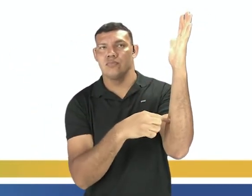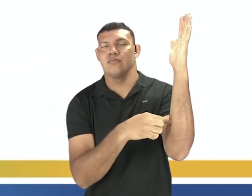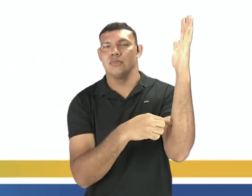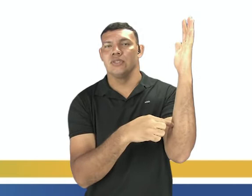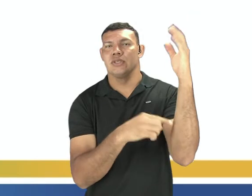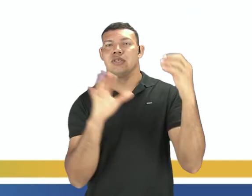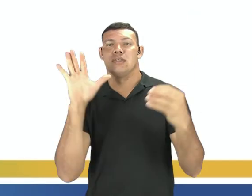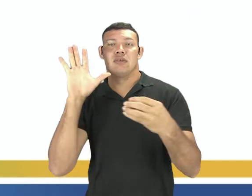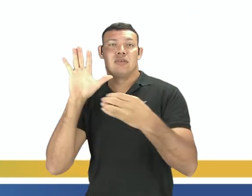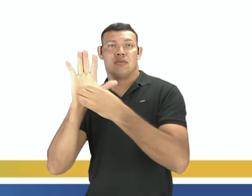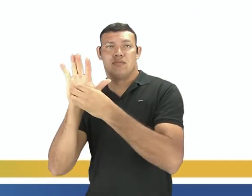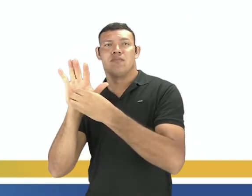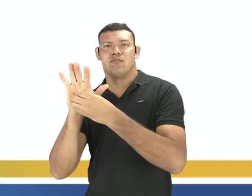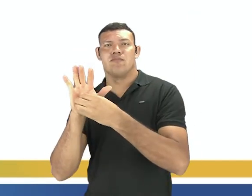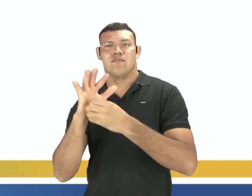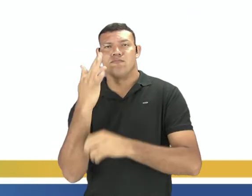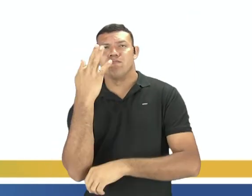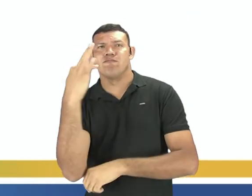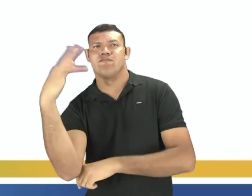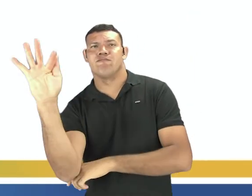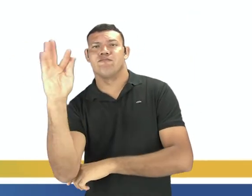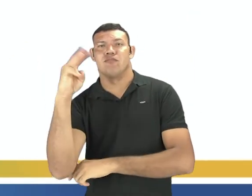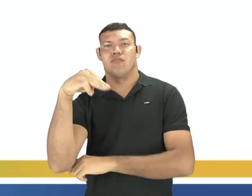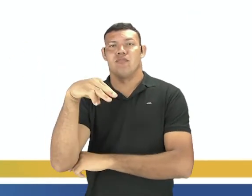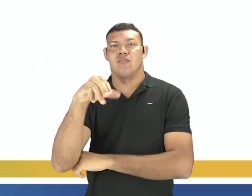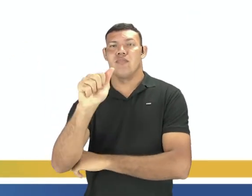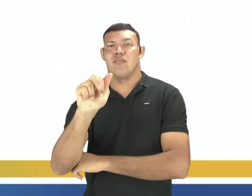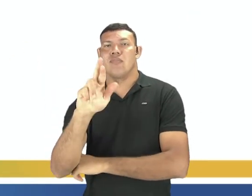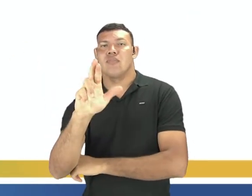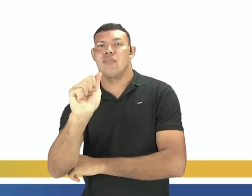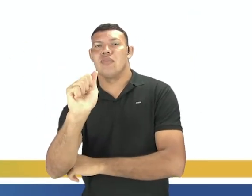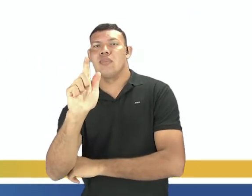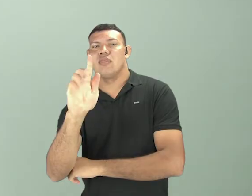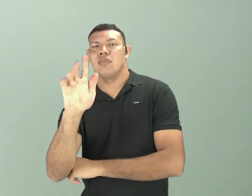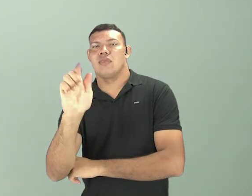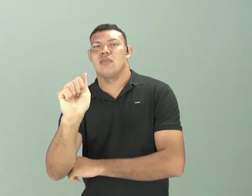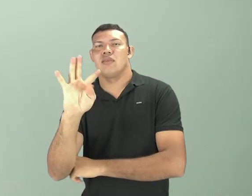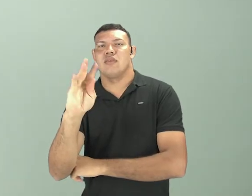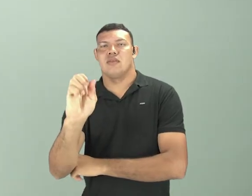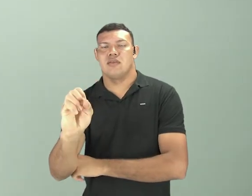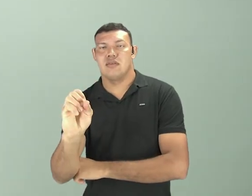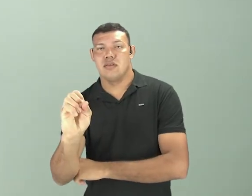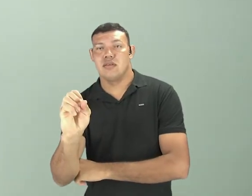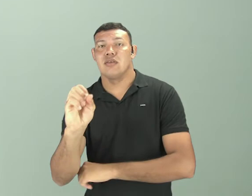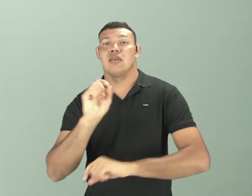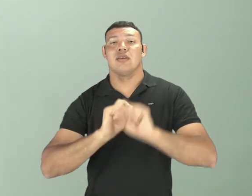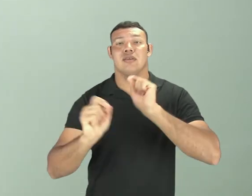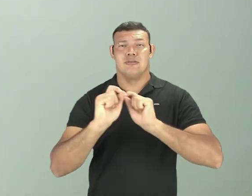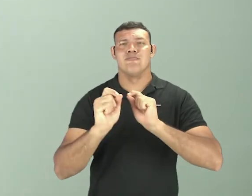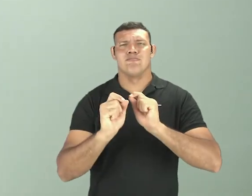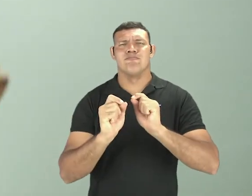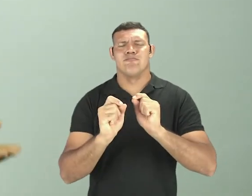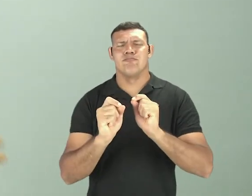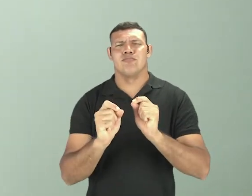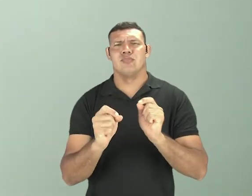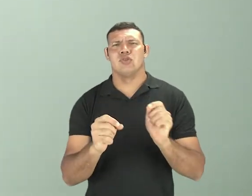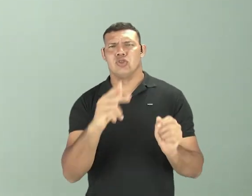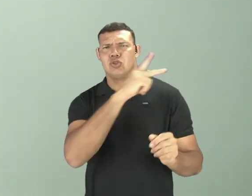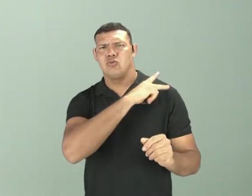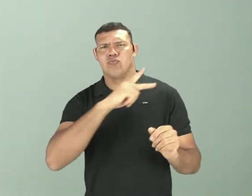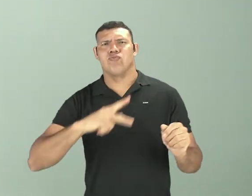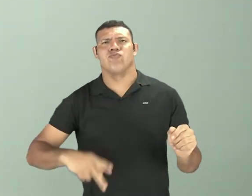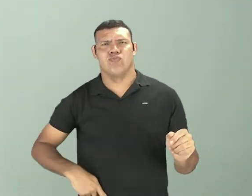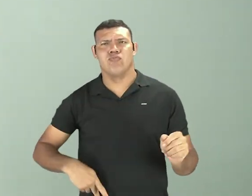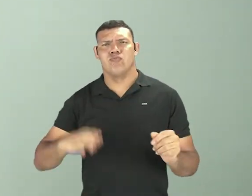os integrantes conhecidos como Maragatos. Os Pica-Paus, eles defendiam o sistema republicano e